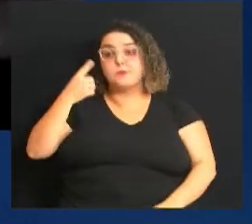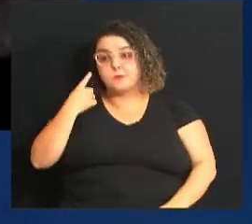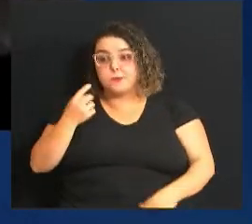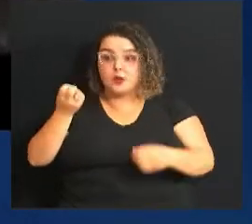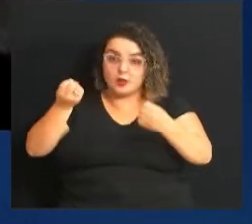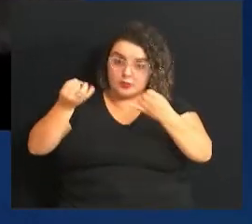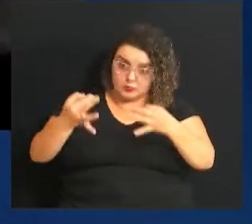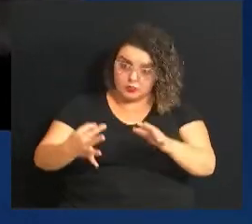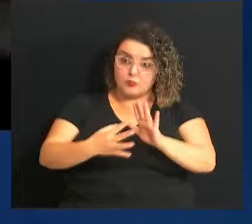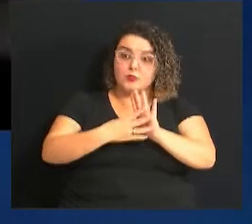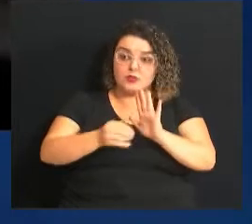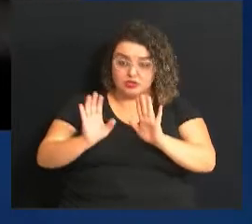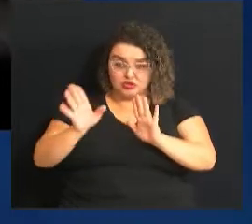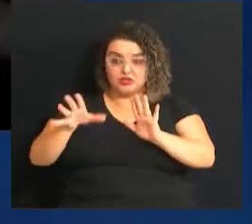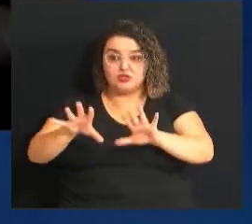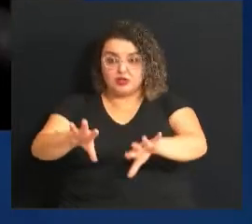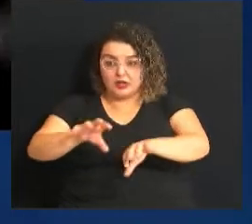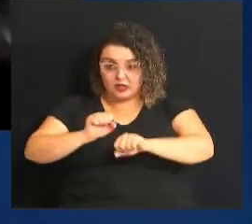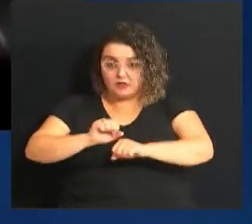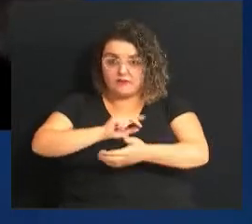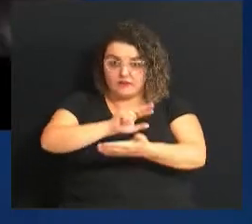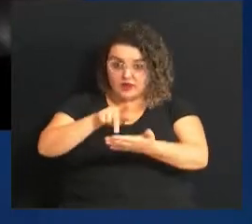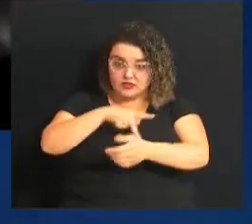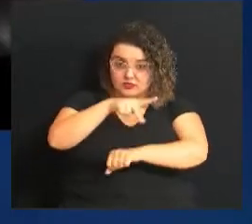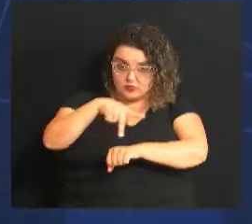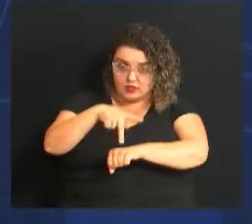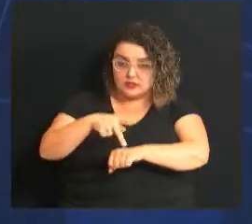já adotado em muitos países.